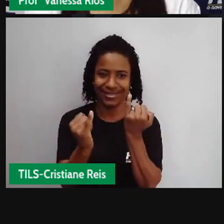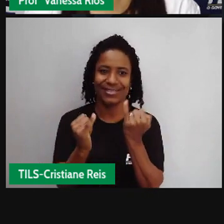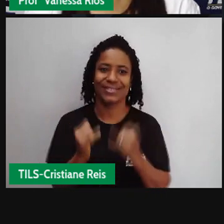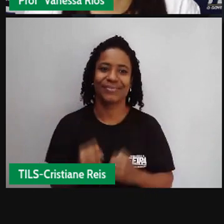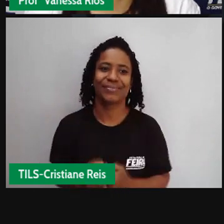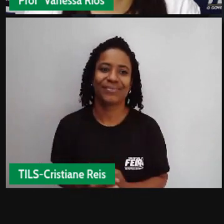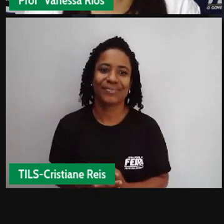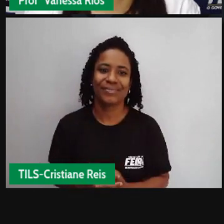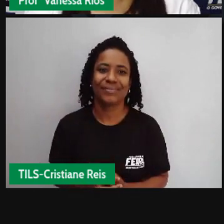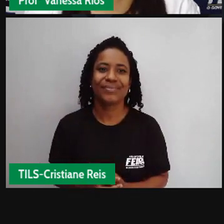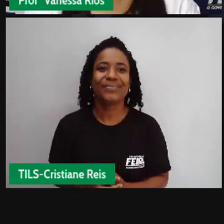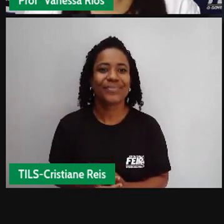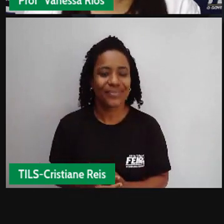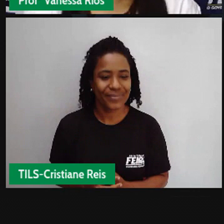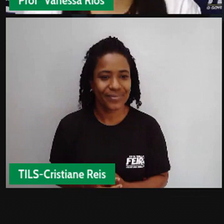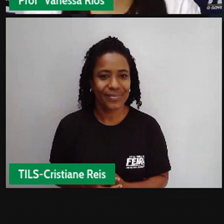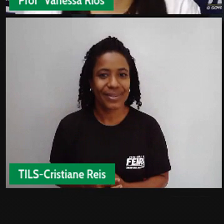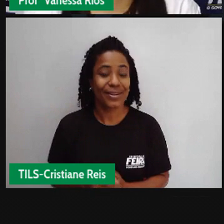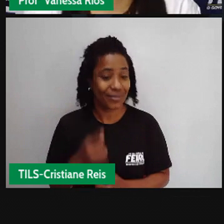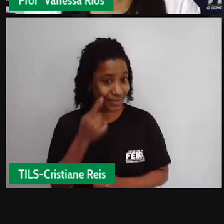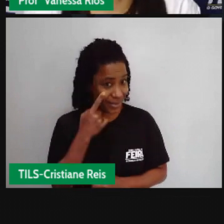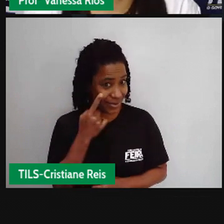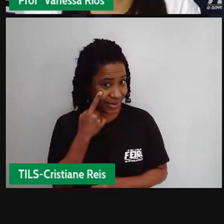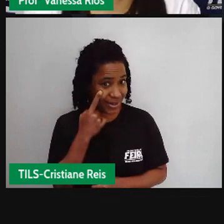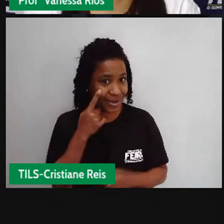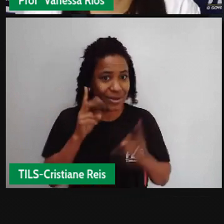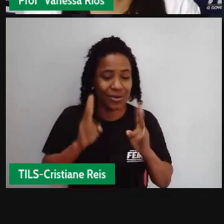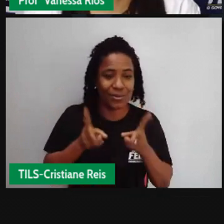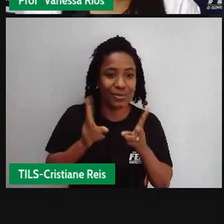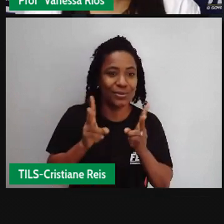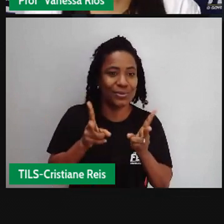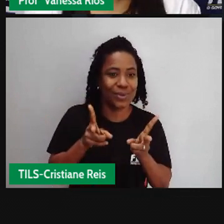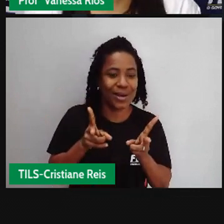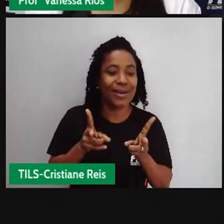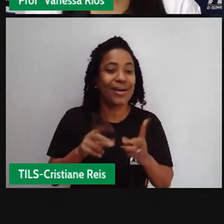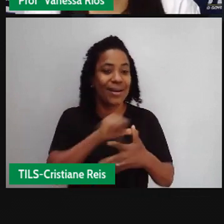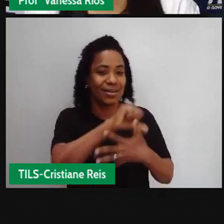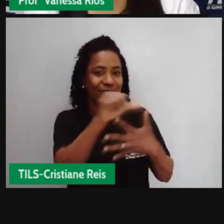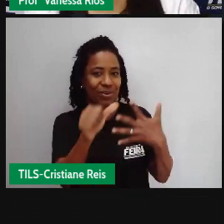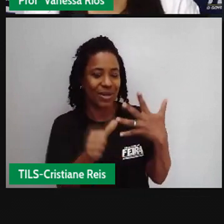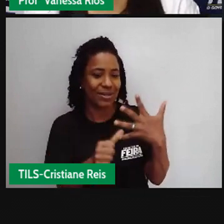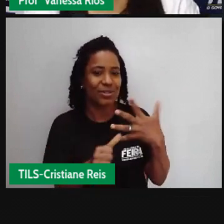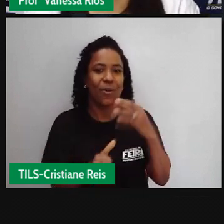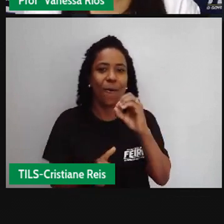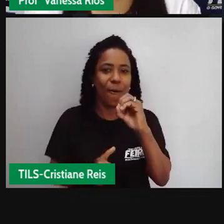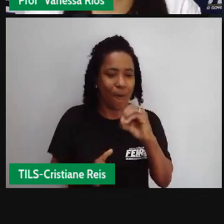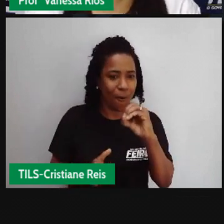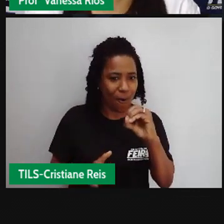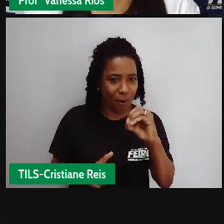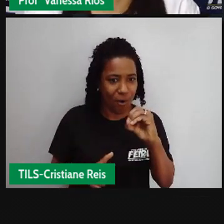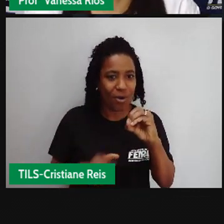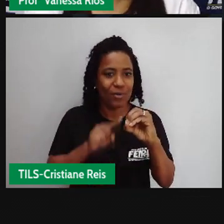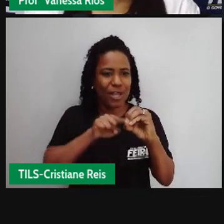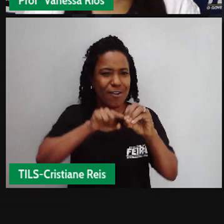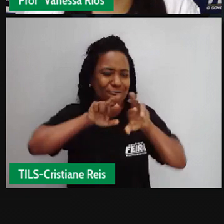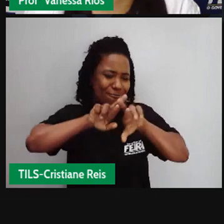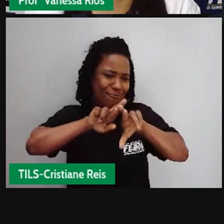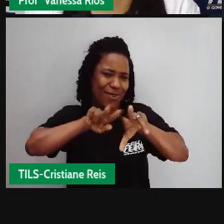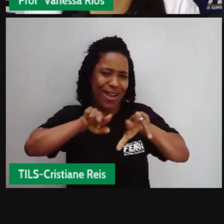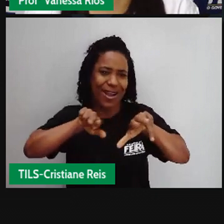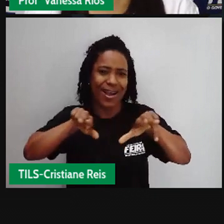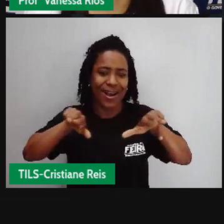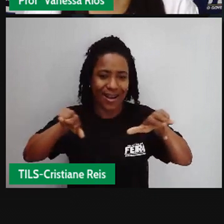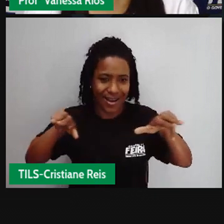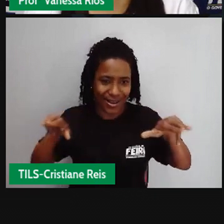E aí nós vamos continuar. As vogais O têm sons variados, pois devido às sílabas átonas e tônicas,